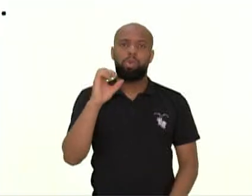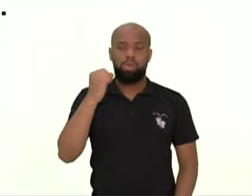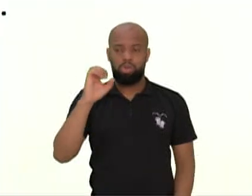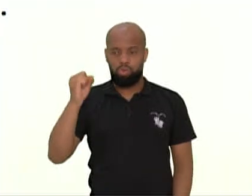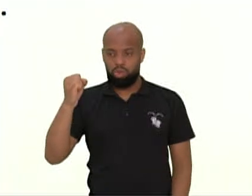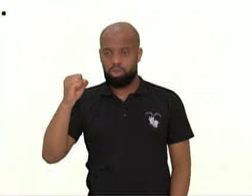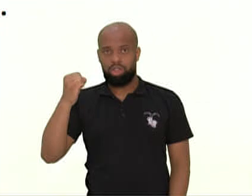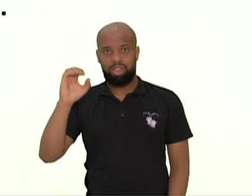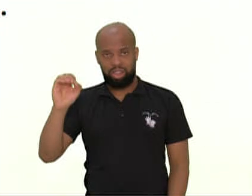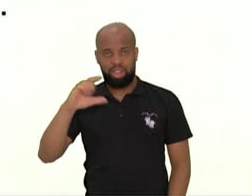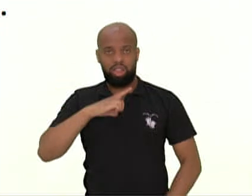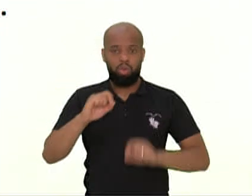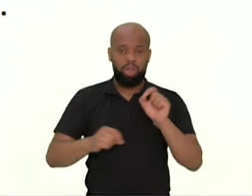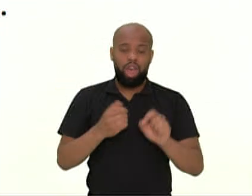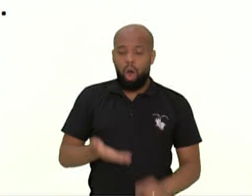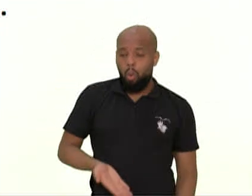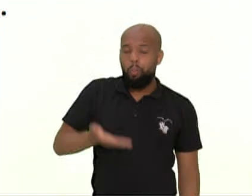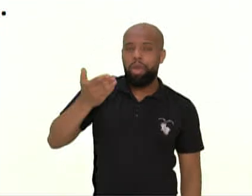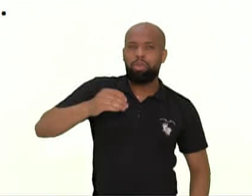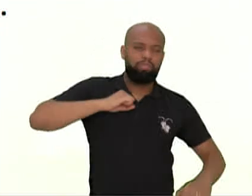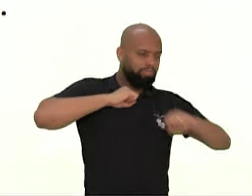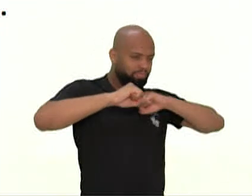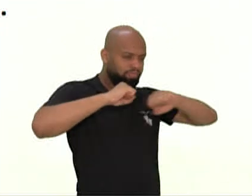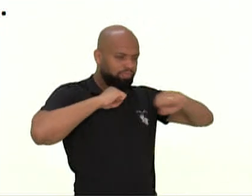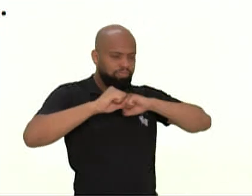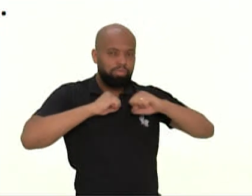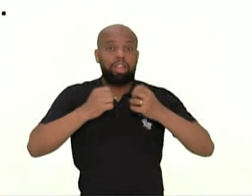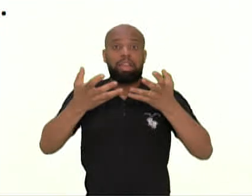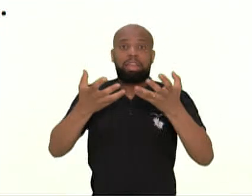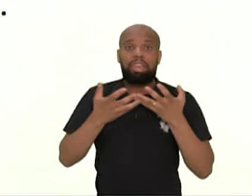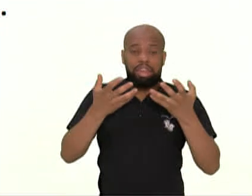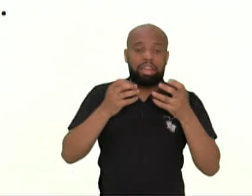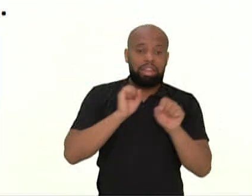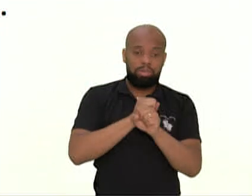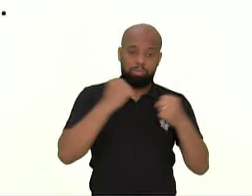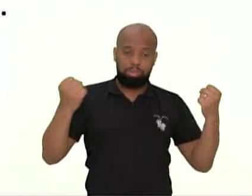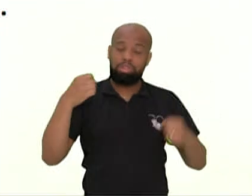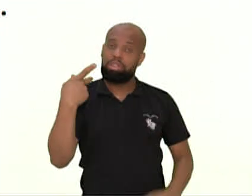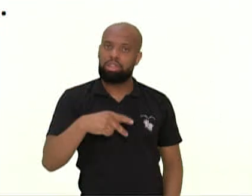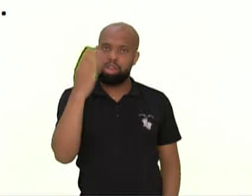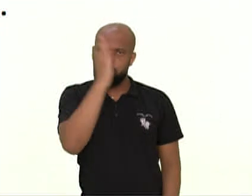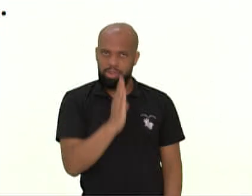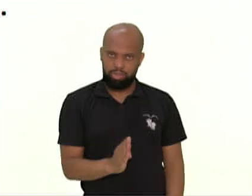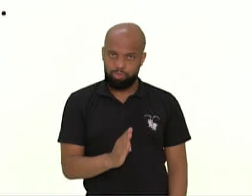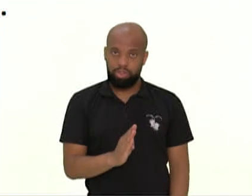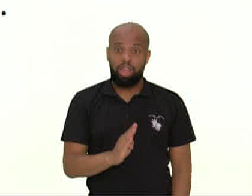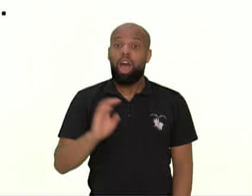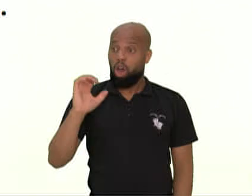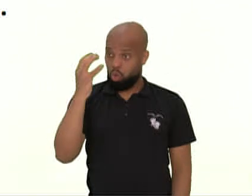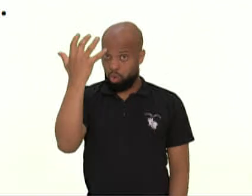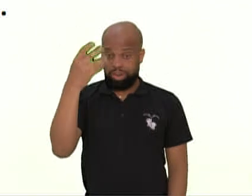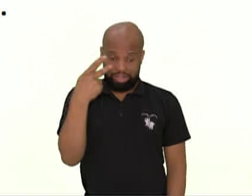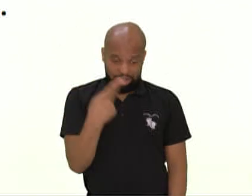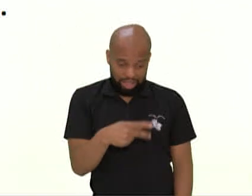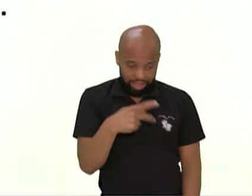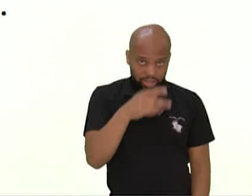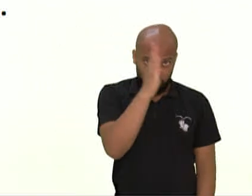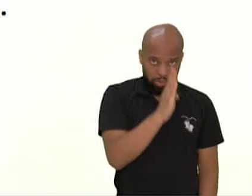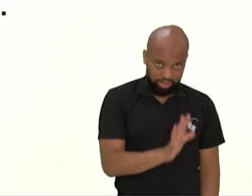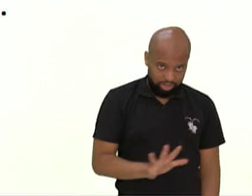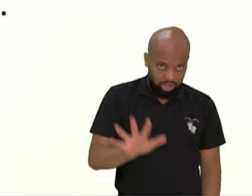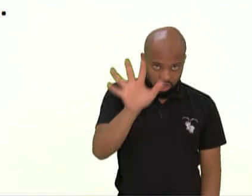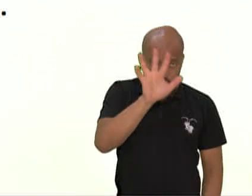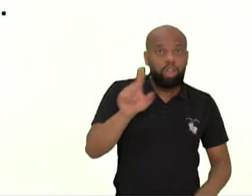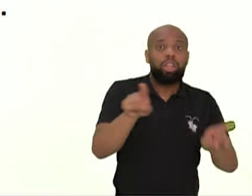1880 houve um grande crescimento do movimento abolicionista no Brasil. Esse crescimento ocorria tanto internacionalmente,